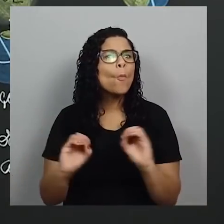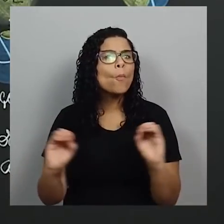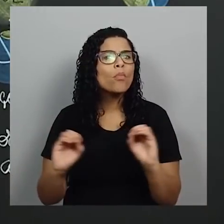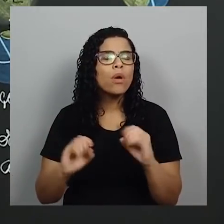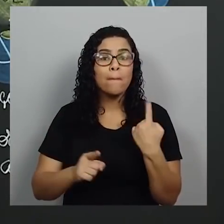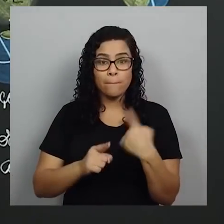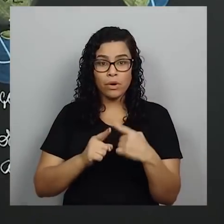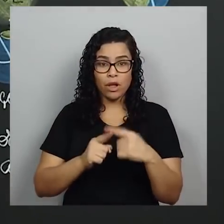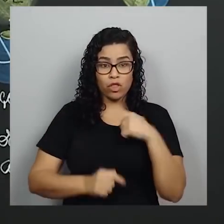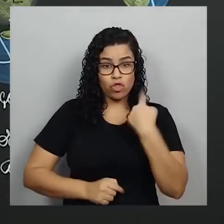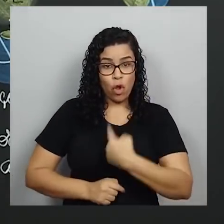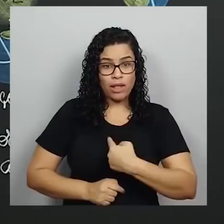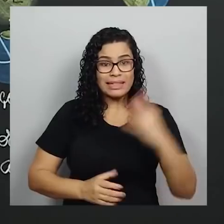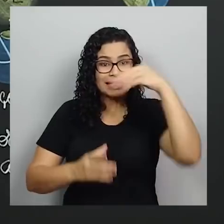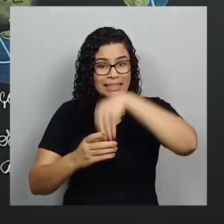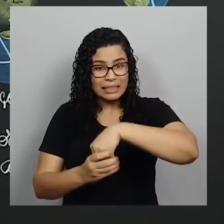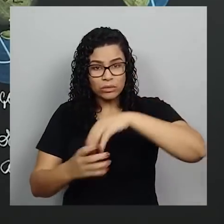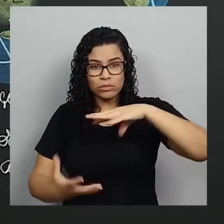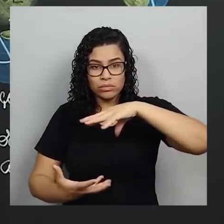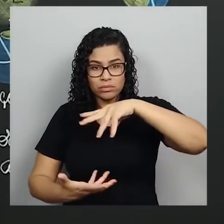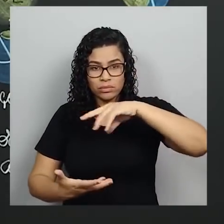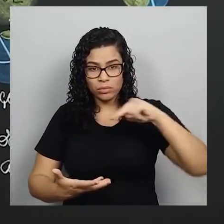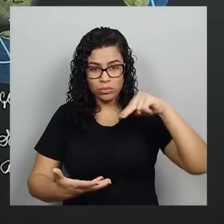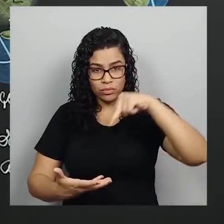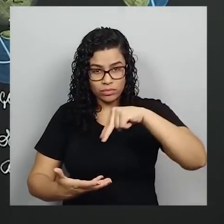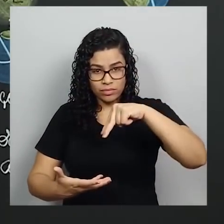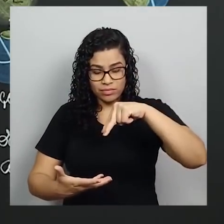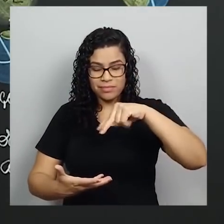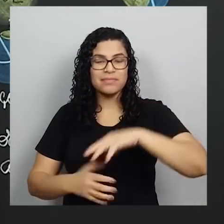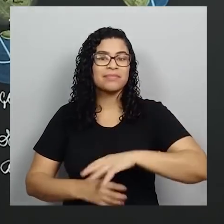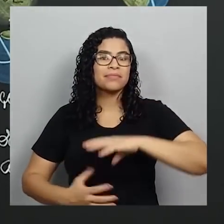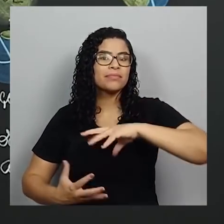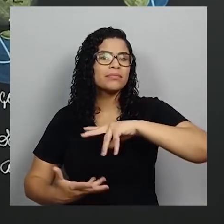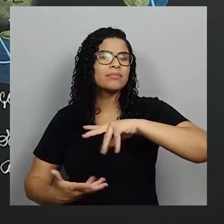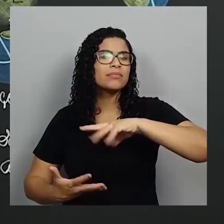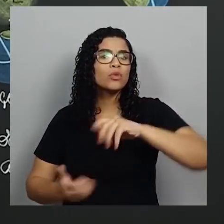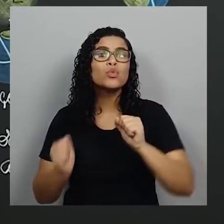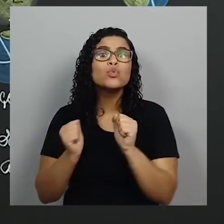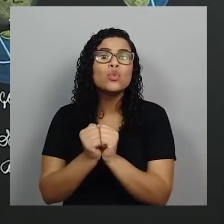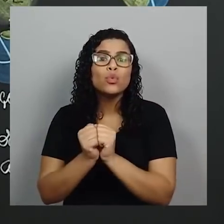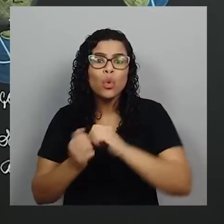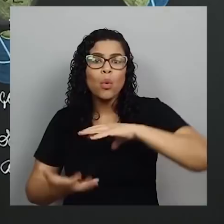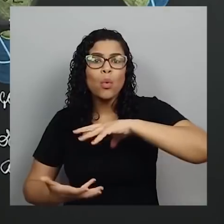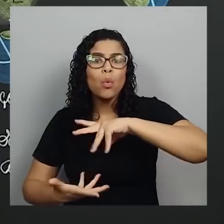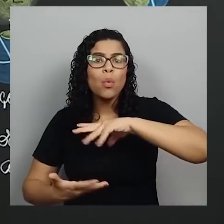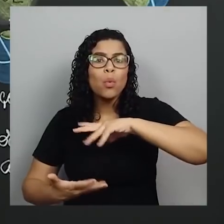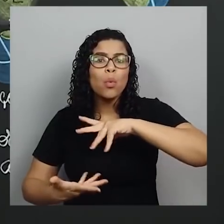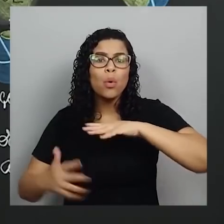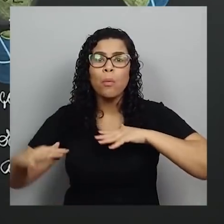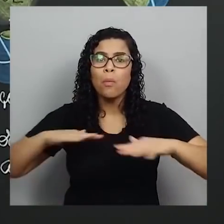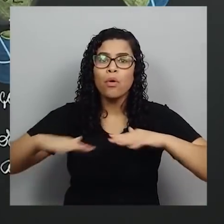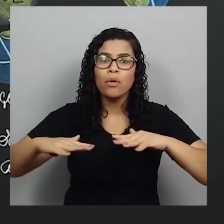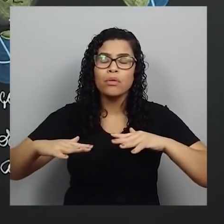girando? Nós estamos no interior, estamos no interior, é ótimo. Estamos na sua superfície, girando com ela. Logo, quando você